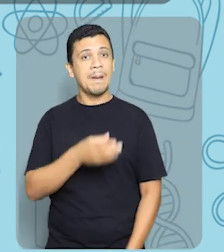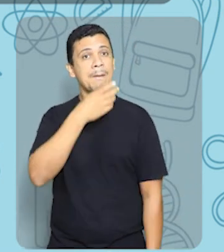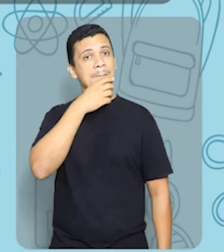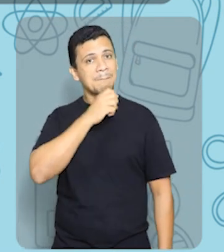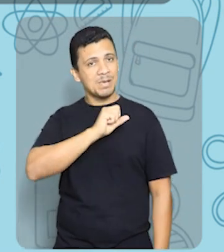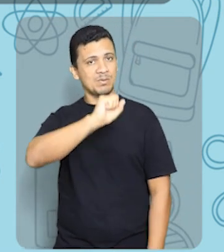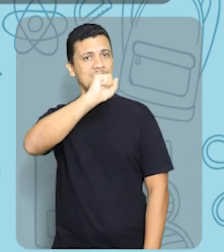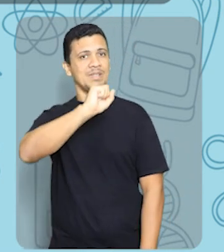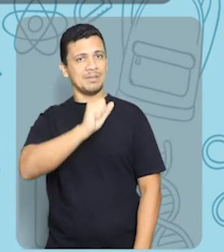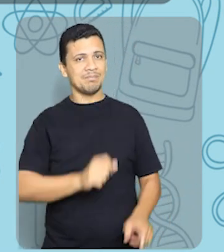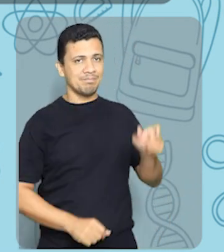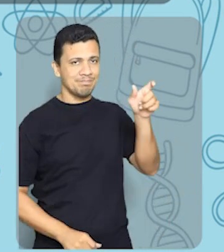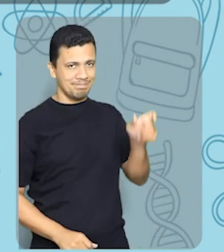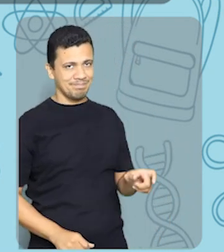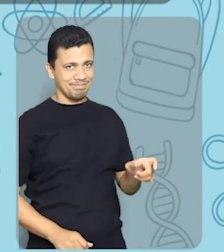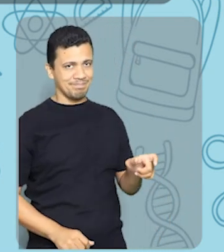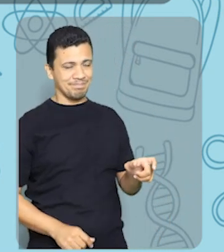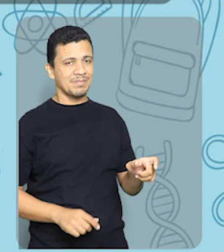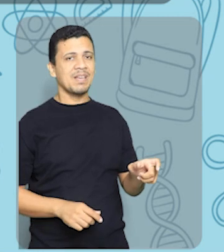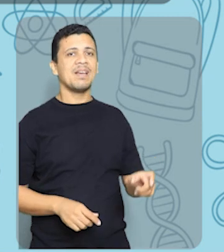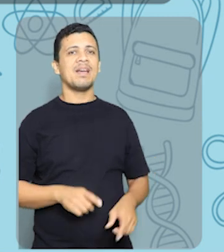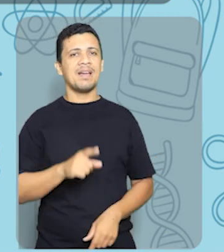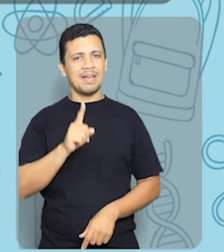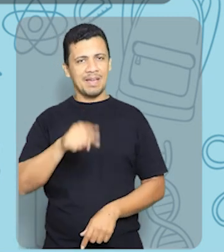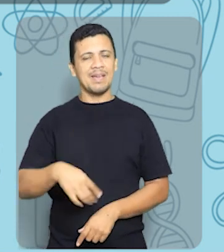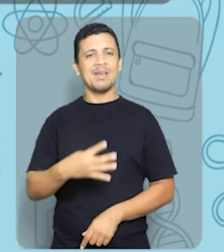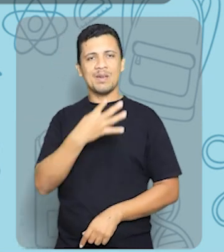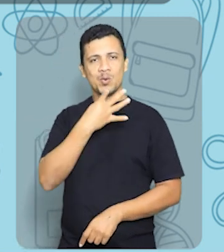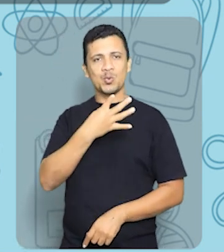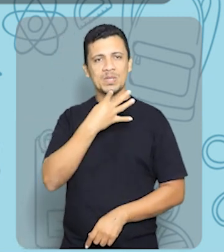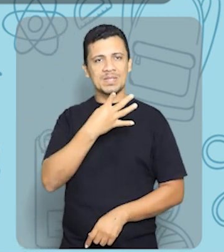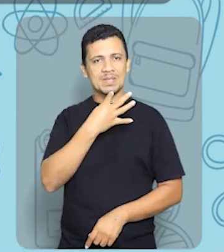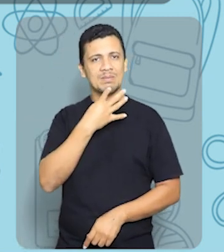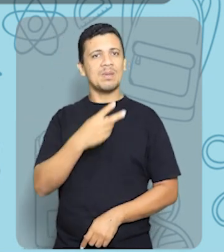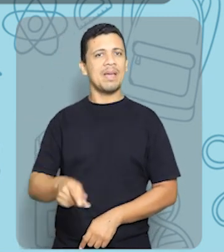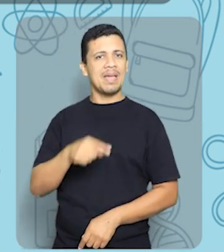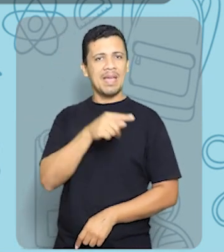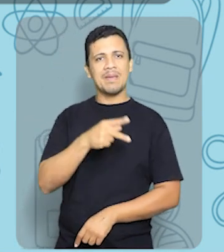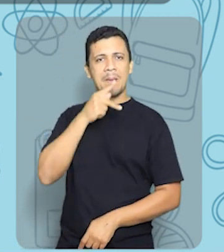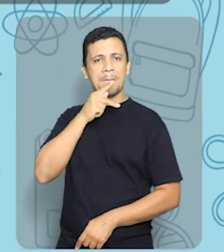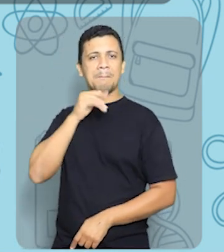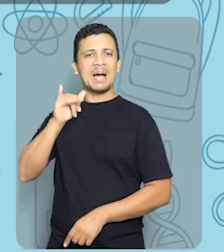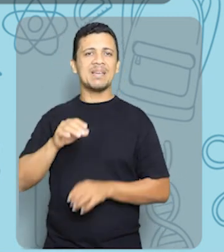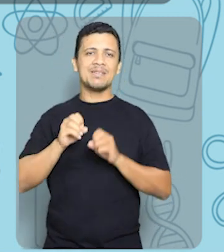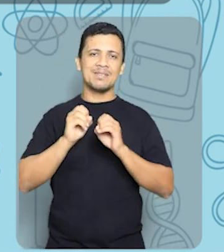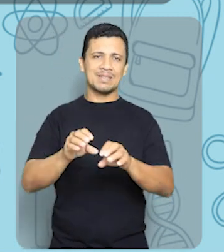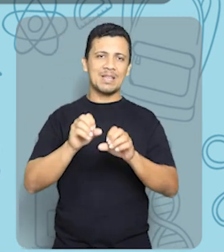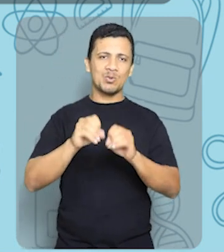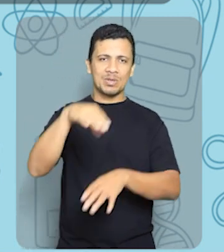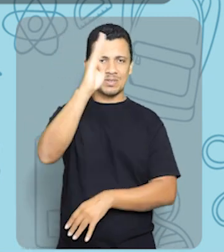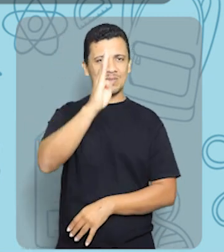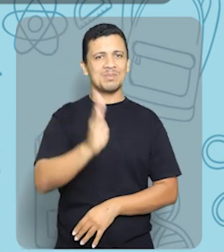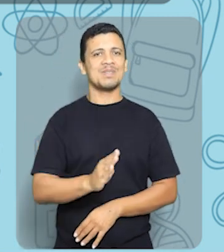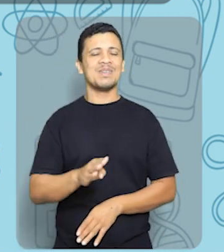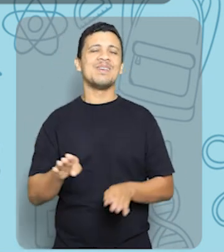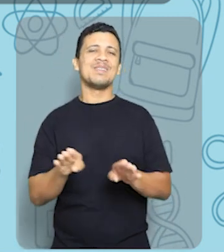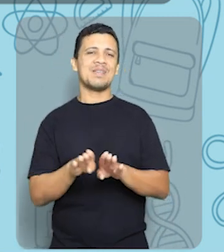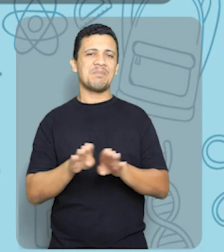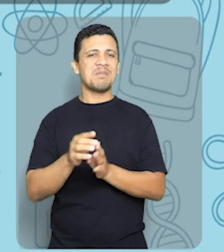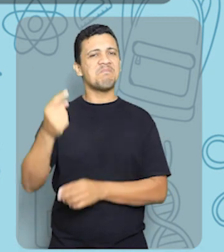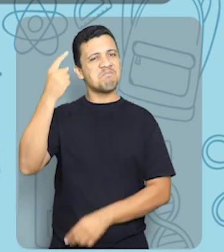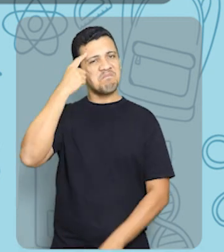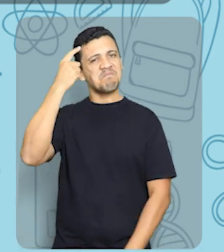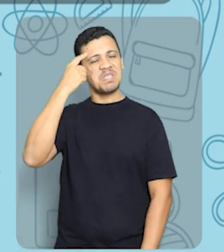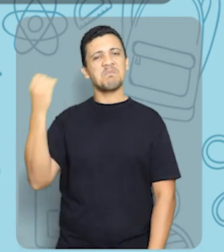Neves Freire, o Paulo Freire, é reconhecido, além de patrono da educação brasileira, um dos pensadores mais